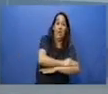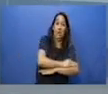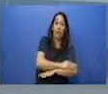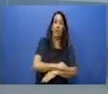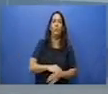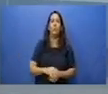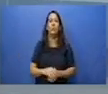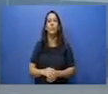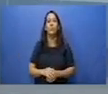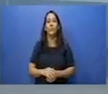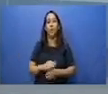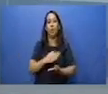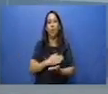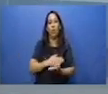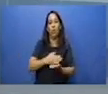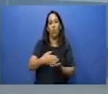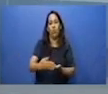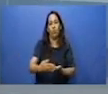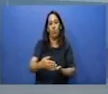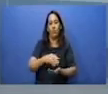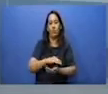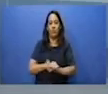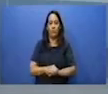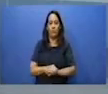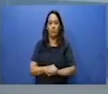Outro parágrafo.